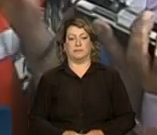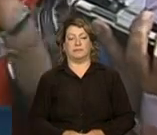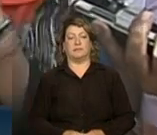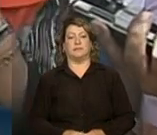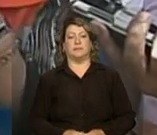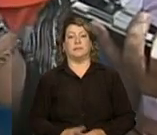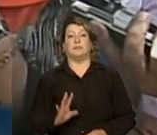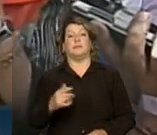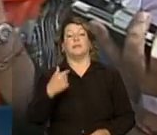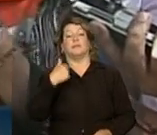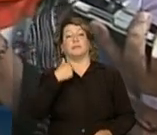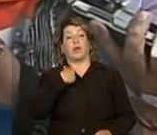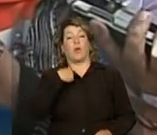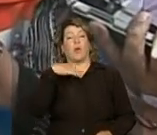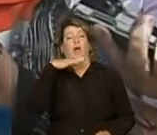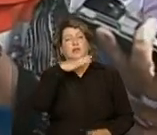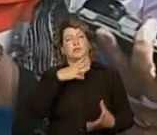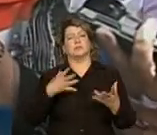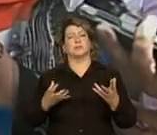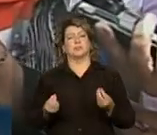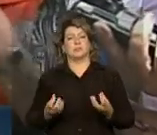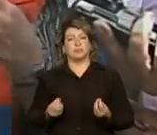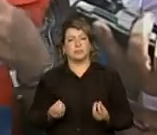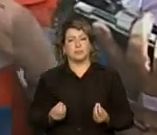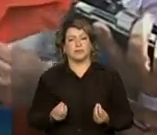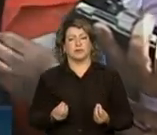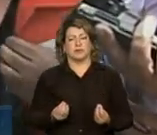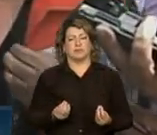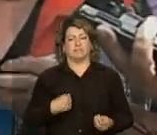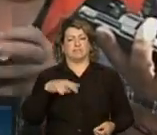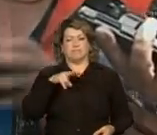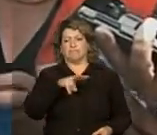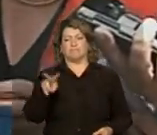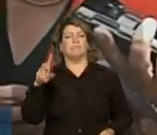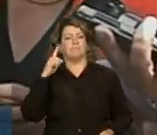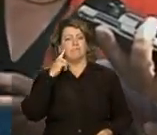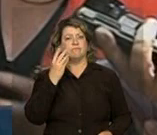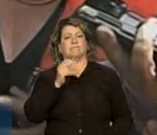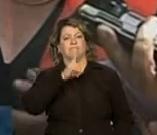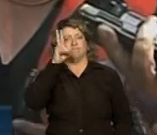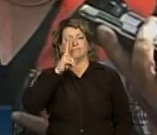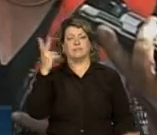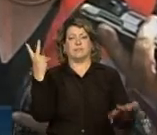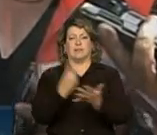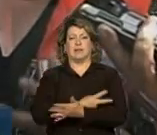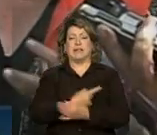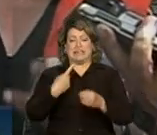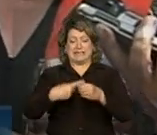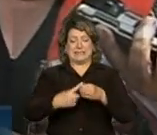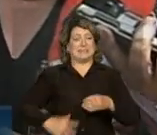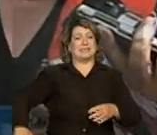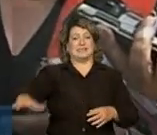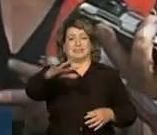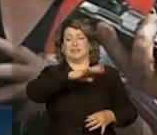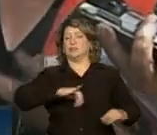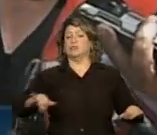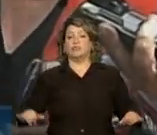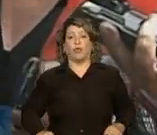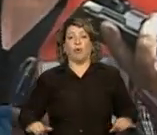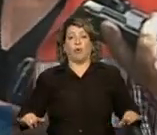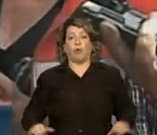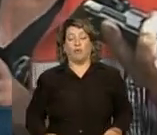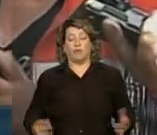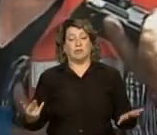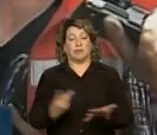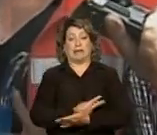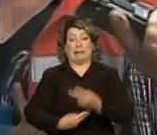Olha, eu achei muito, muito impactante. Porque você vê que a cidade sofreu um